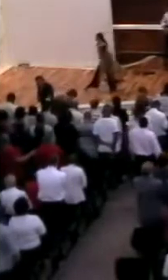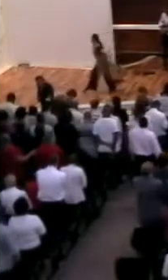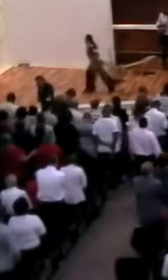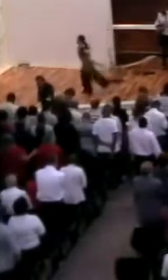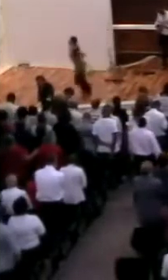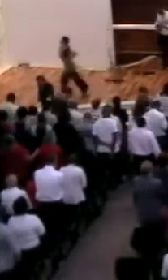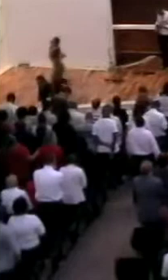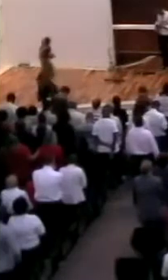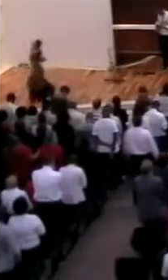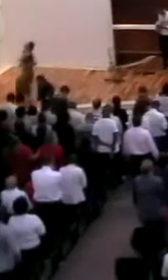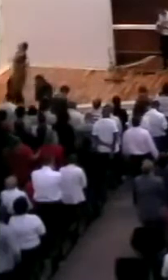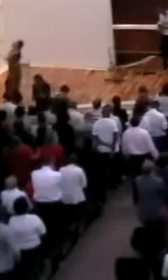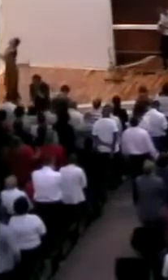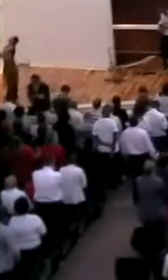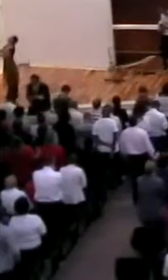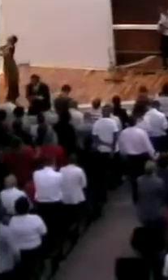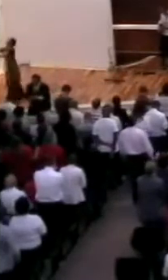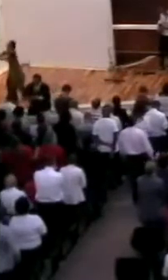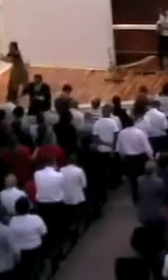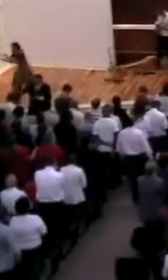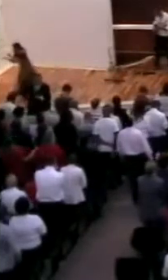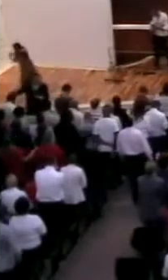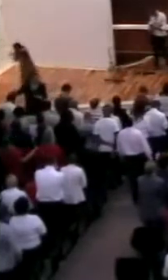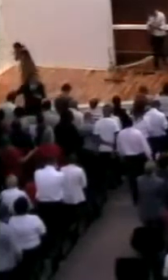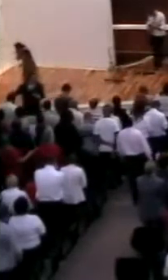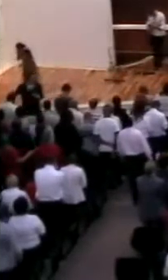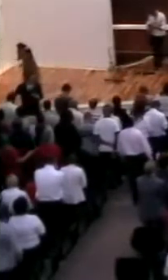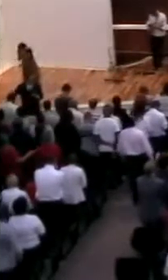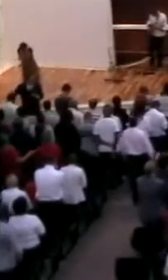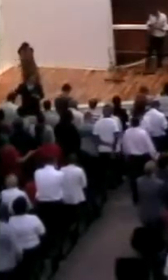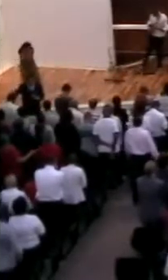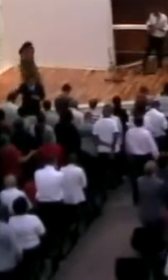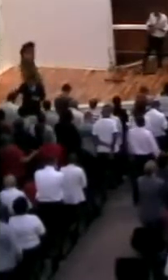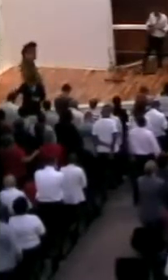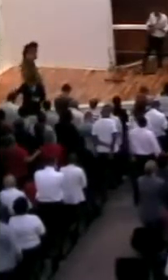frustrar. Venha em meu